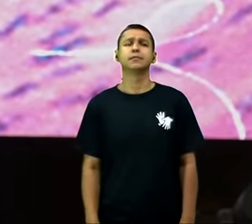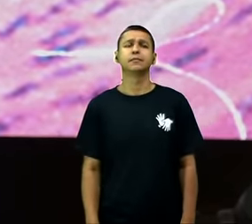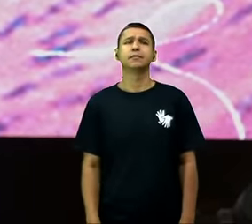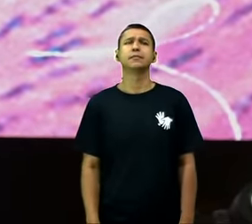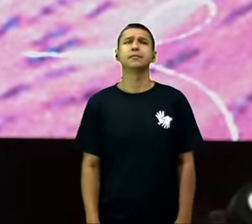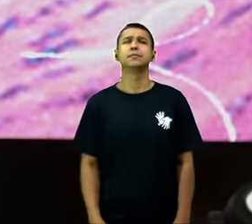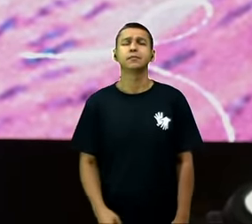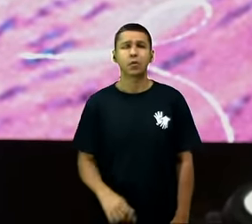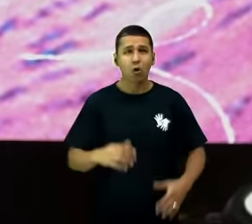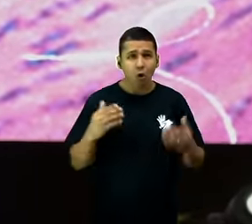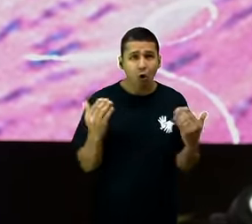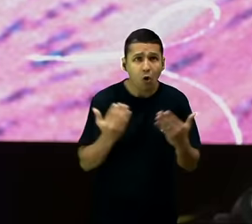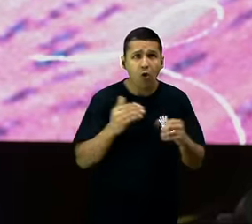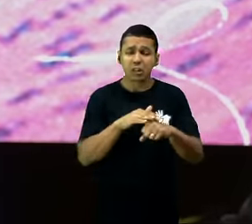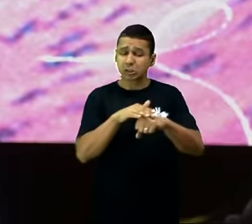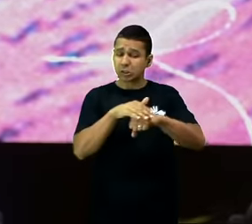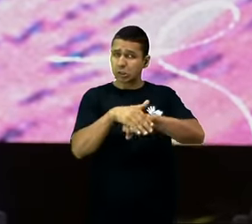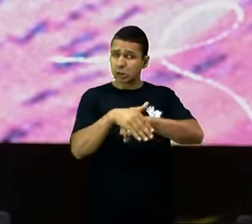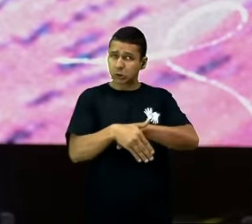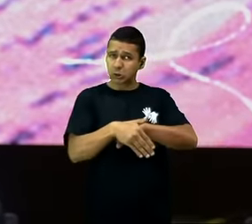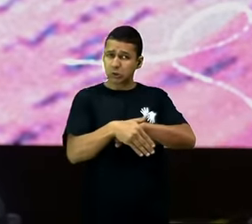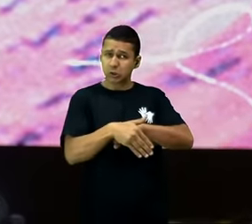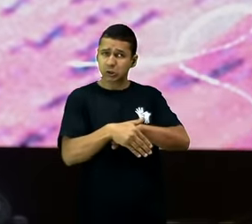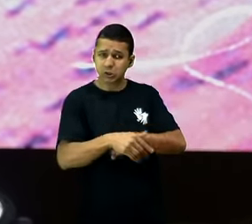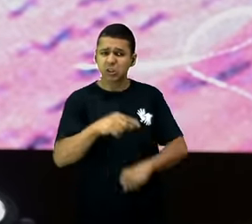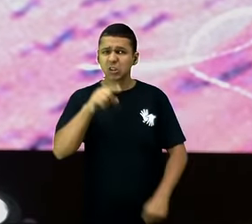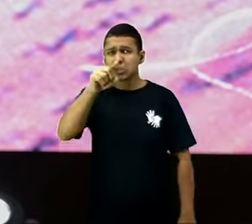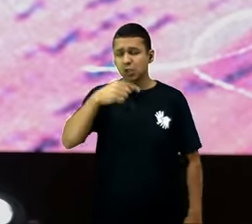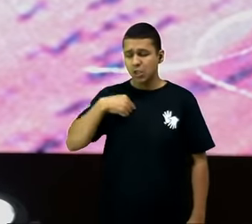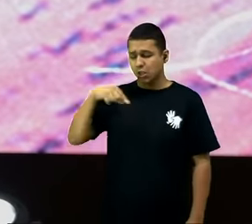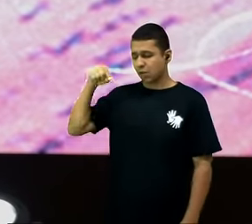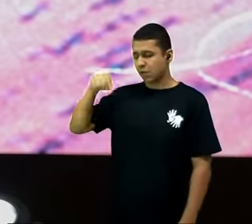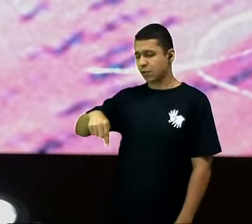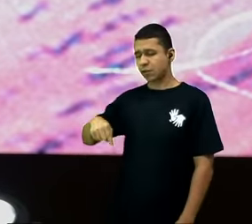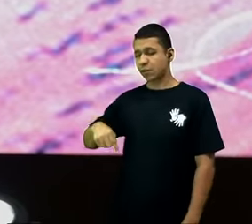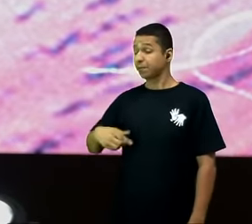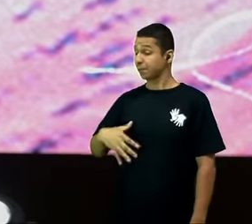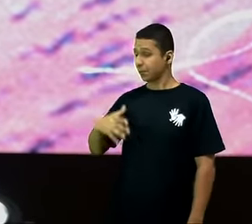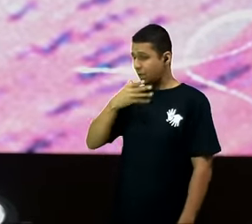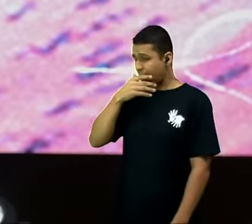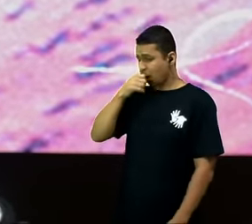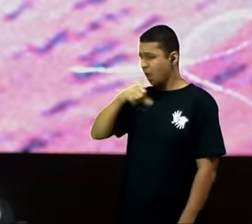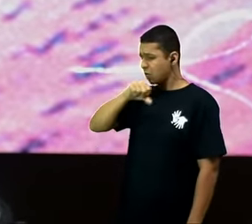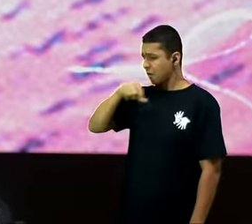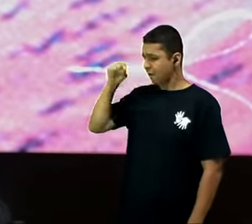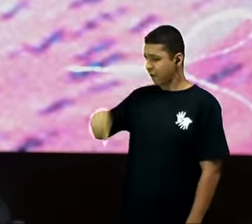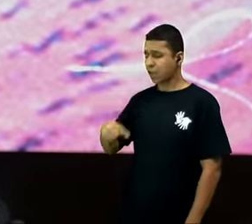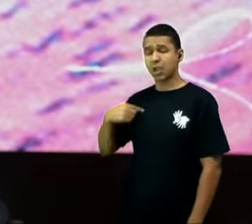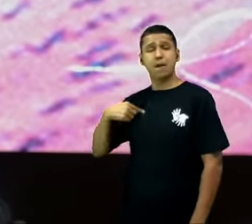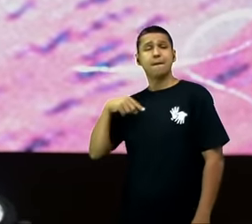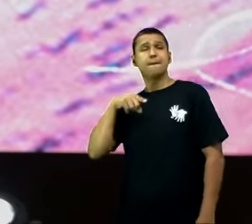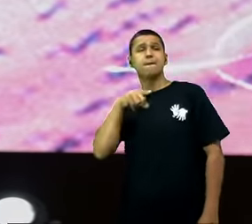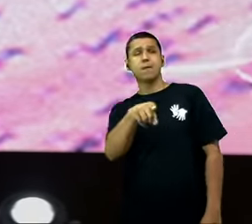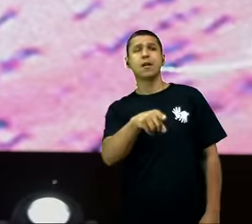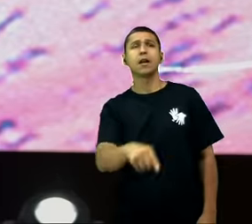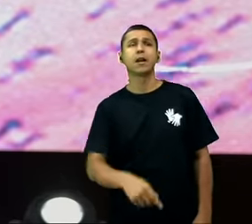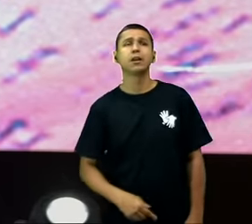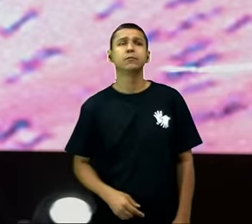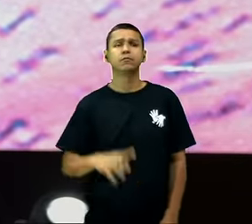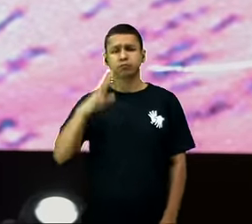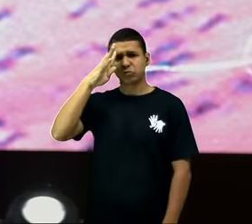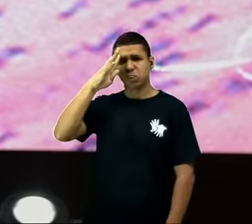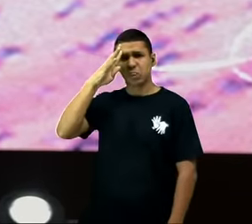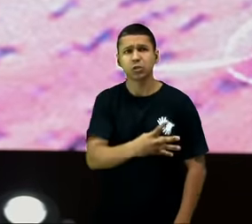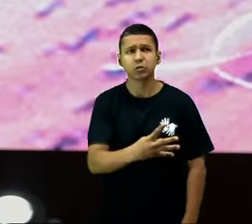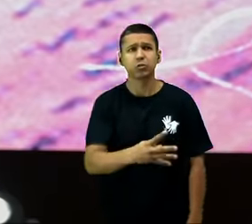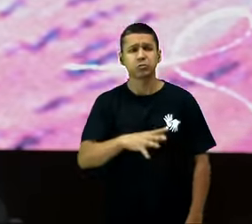Hoje é noite de você dizer: minha esposa, fica aqui, porque hoje quem vai resolver isso com Deus sou eu. Hoje é noite de você dizer para os teus filhos: fica aqui, que hoje quem vai resolver isso é papai e